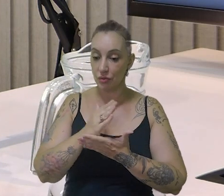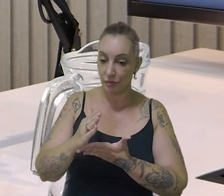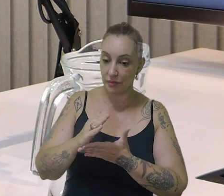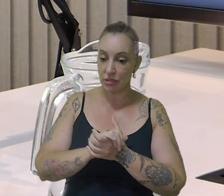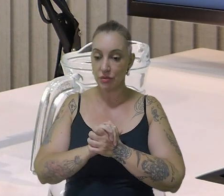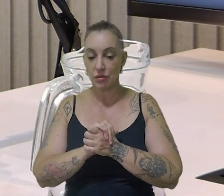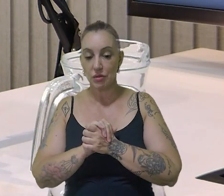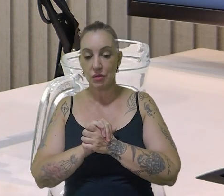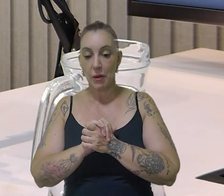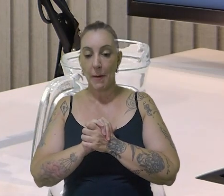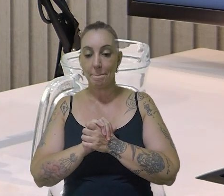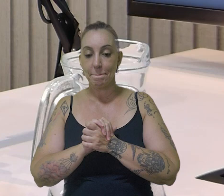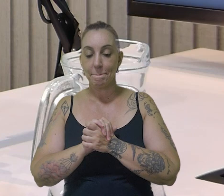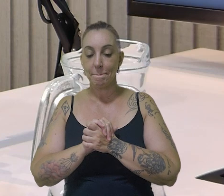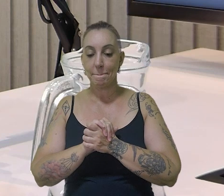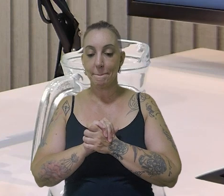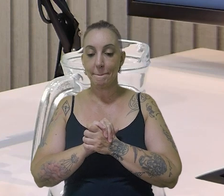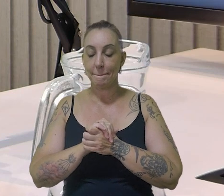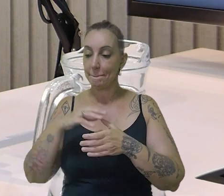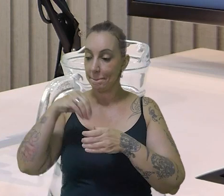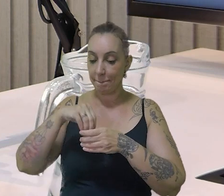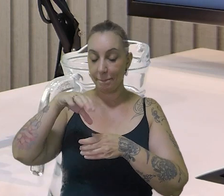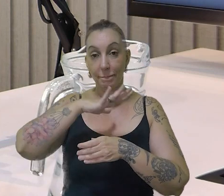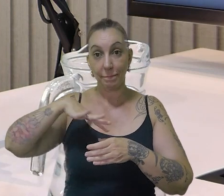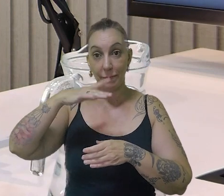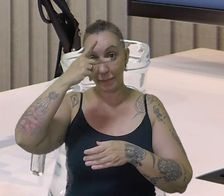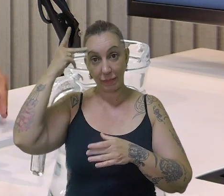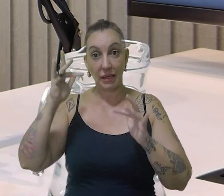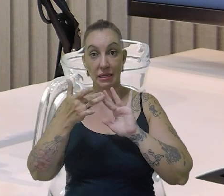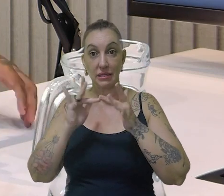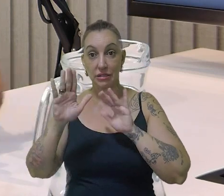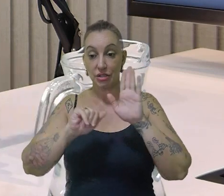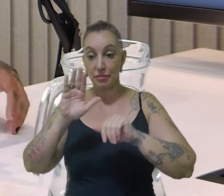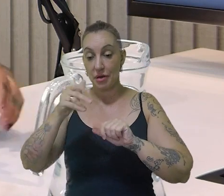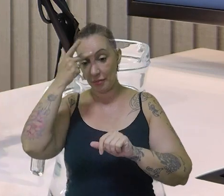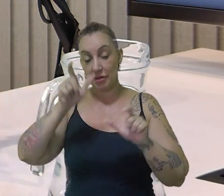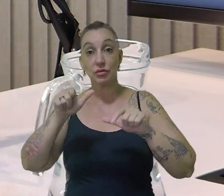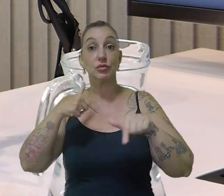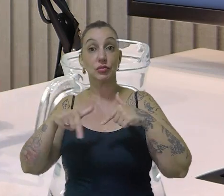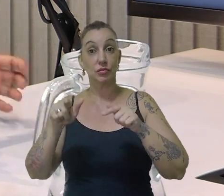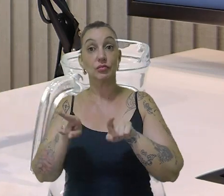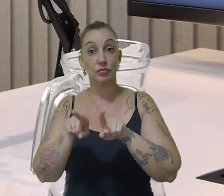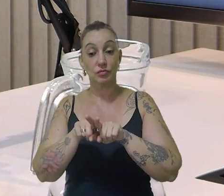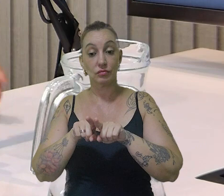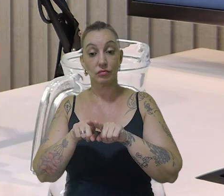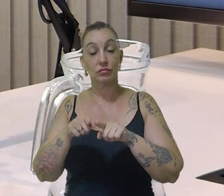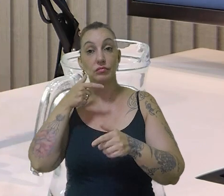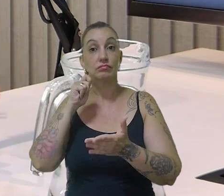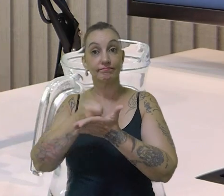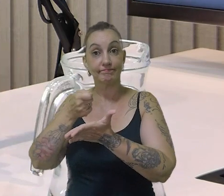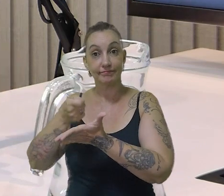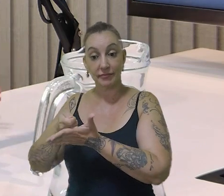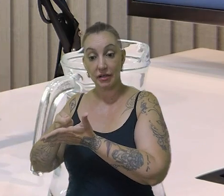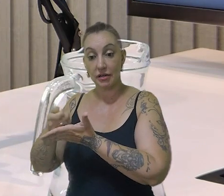a dentro do da minha do meu nicho de trabalho trazer outras pessoas para trabalharem também para serem remuneradas